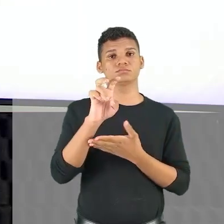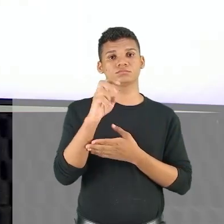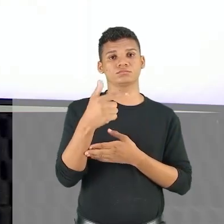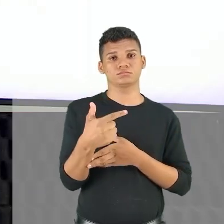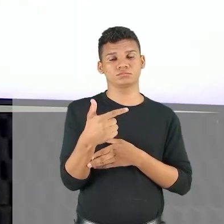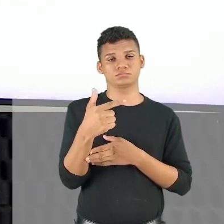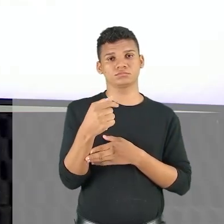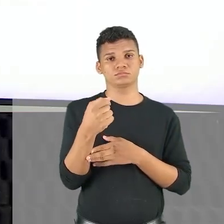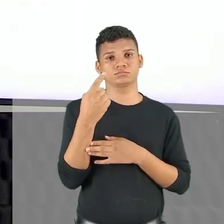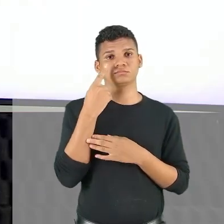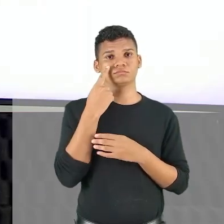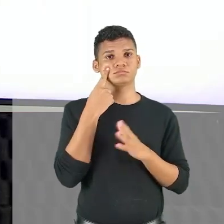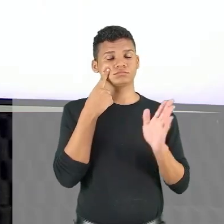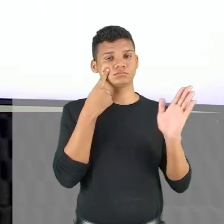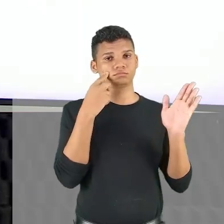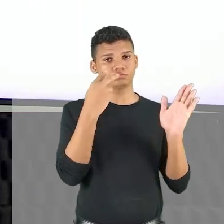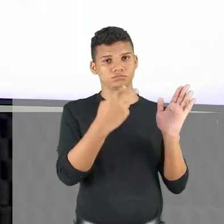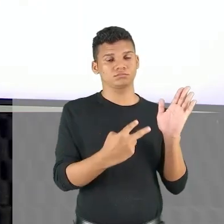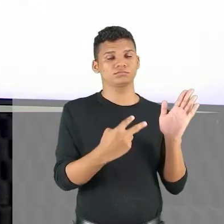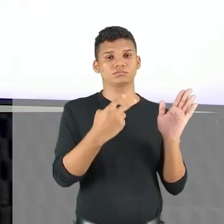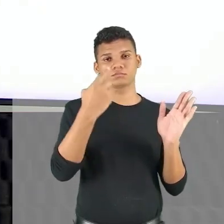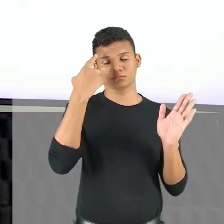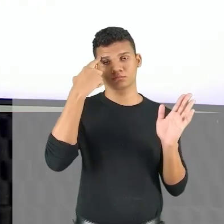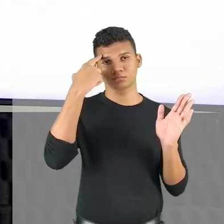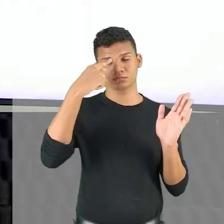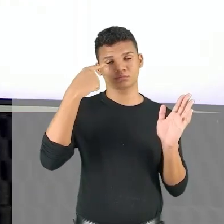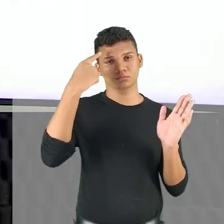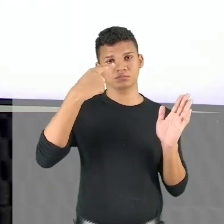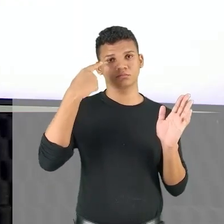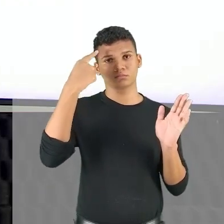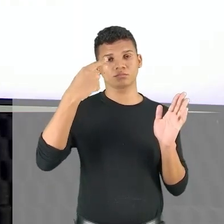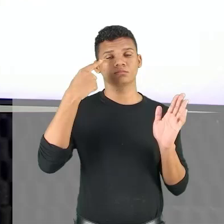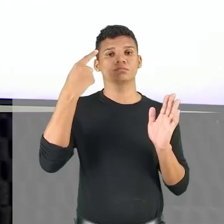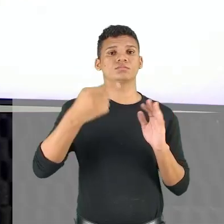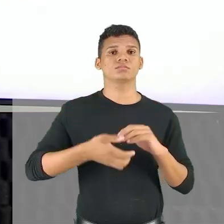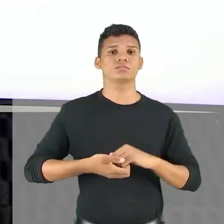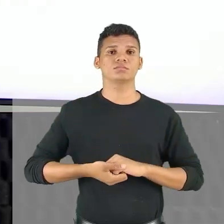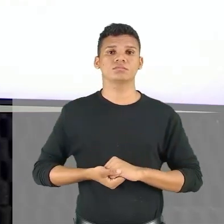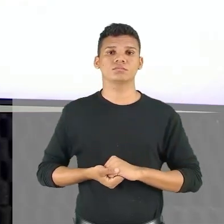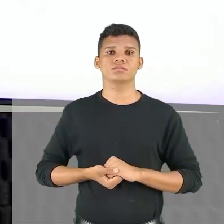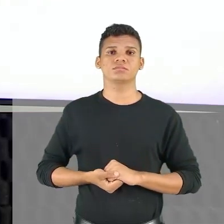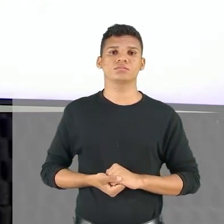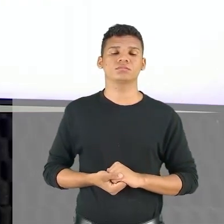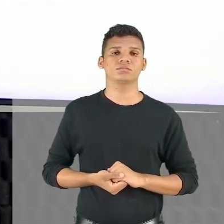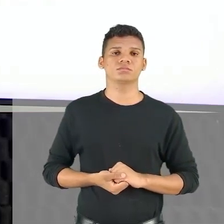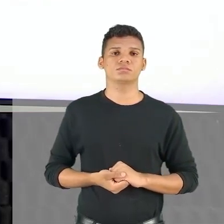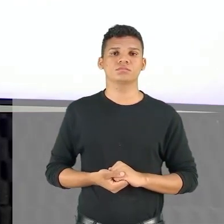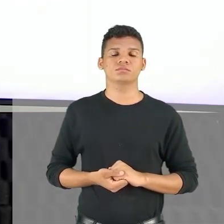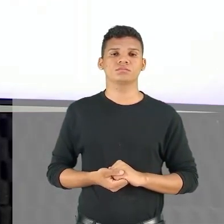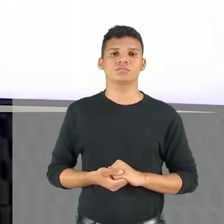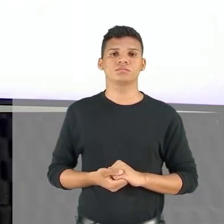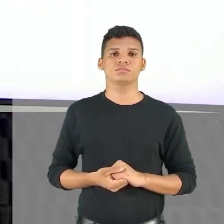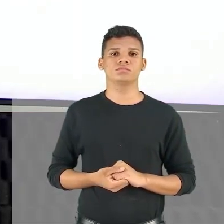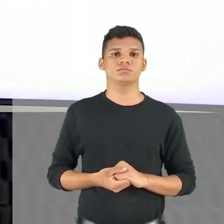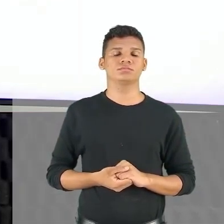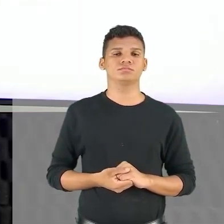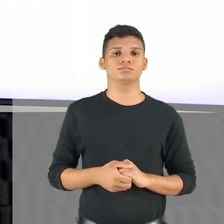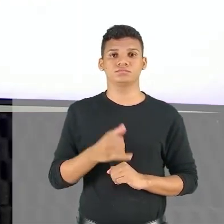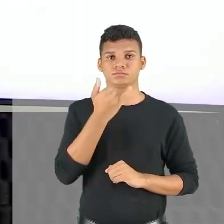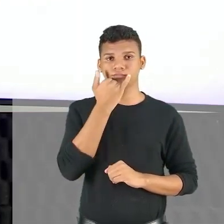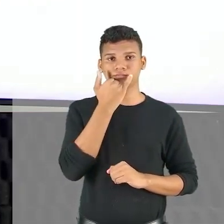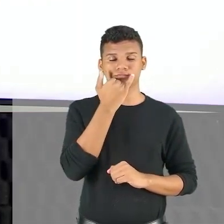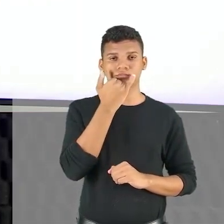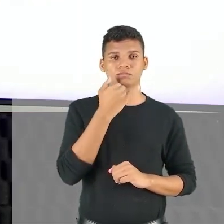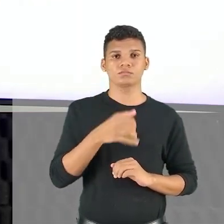la conjunción. Porque, es decir, en cuanto, si e pero. Desculpa.